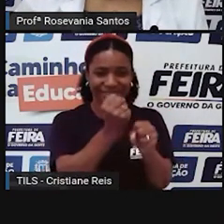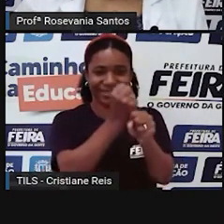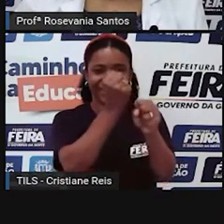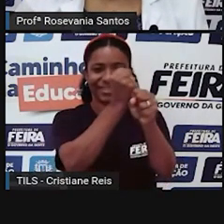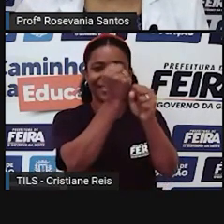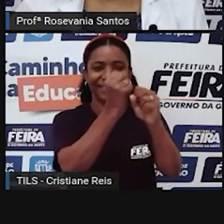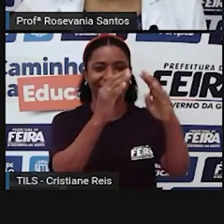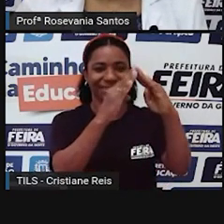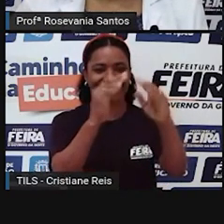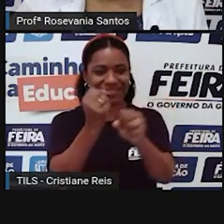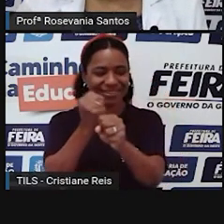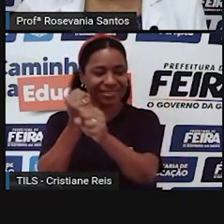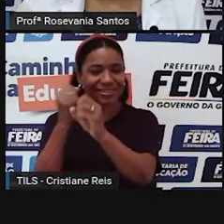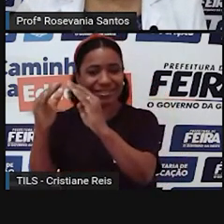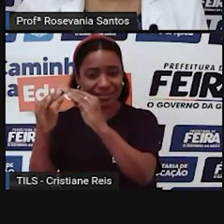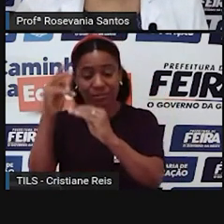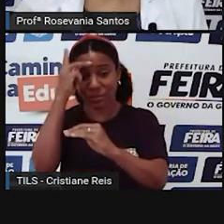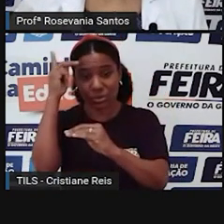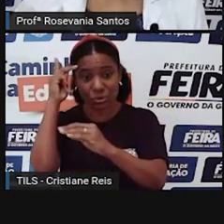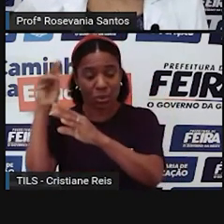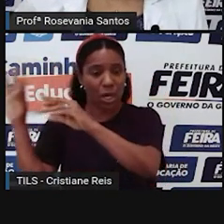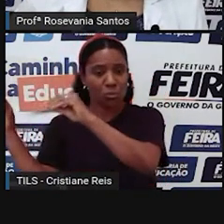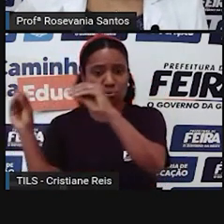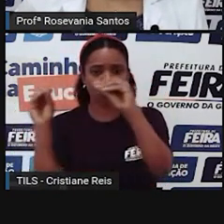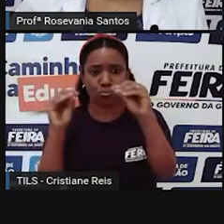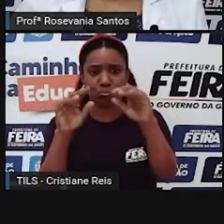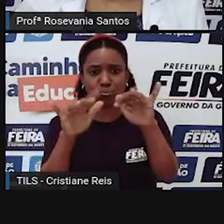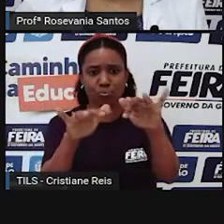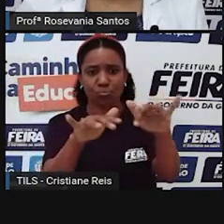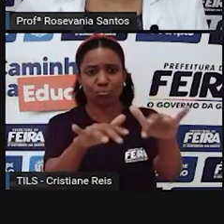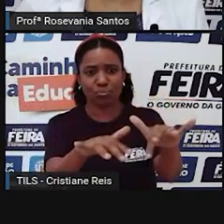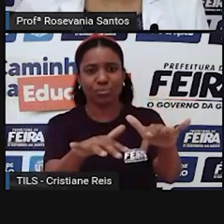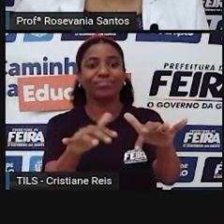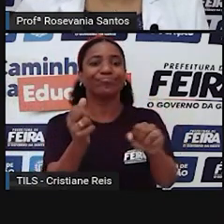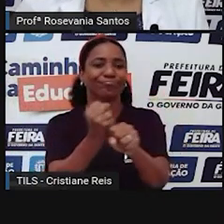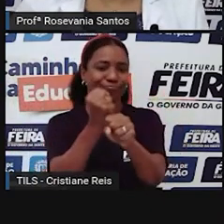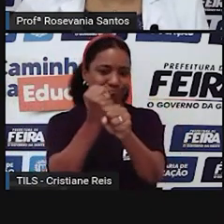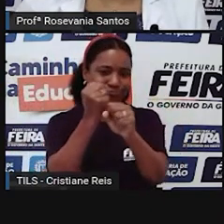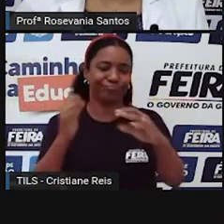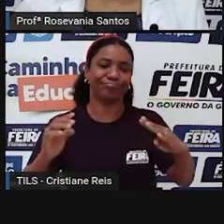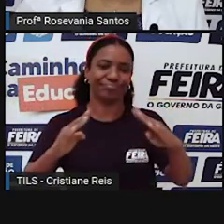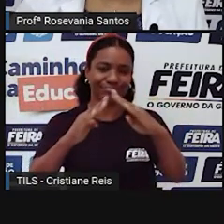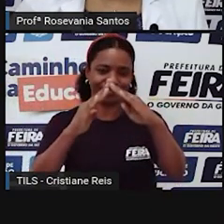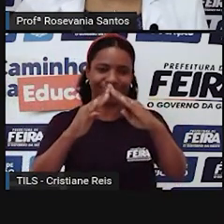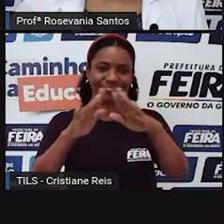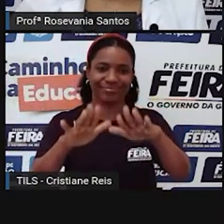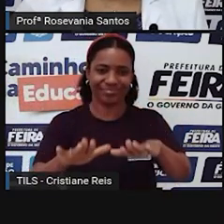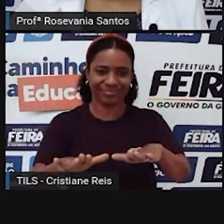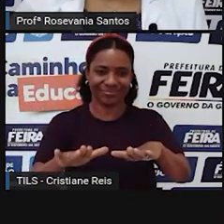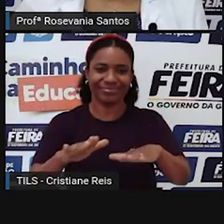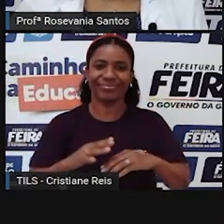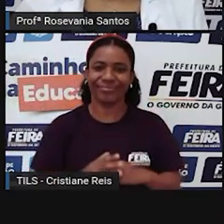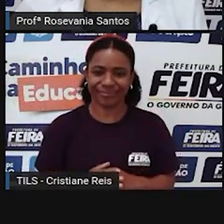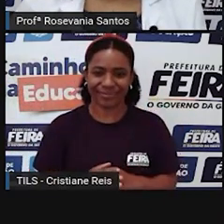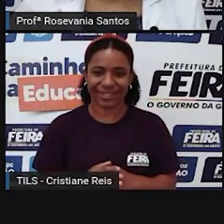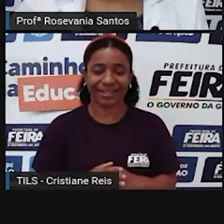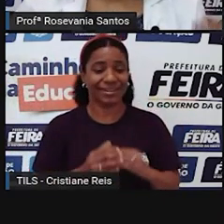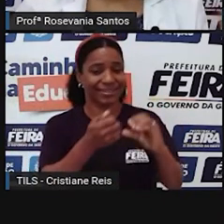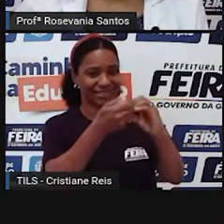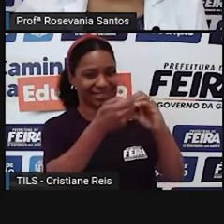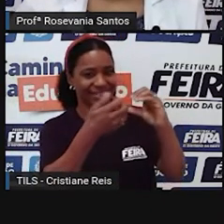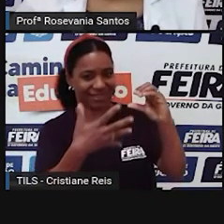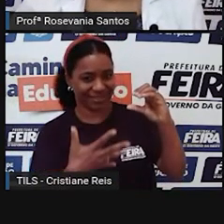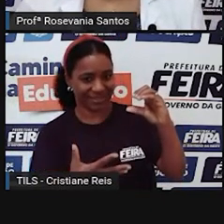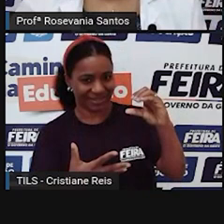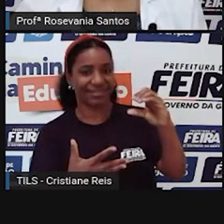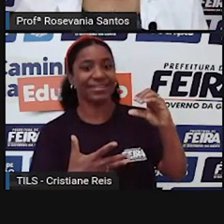esse espaço que antes era um espaço natural e agora está tendo essas construções. E as características de natural lá